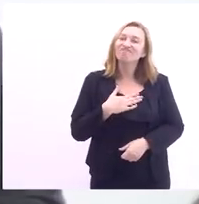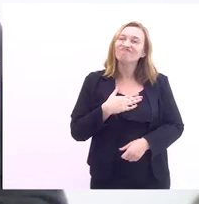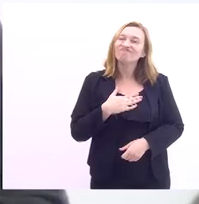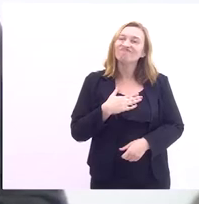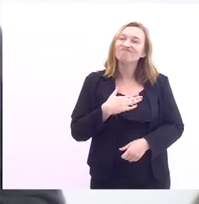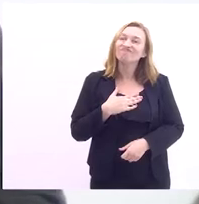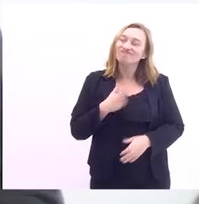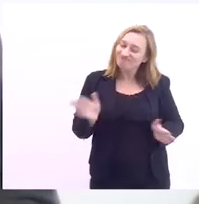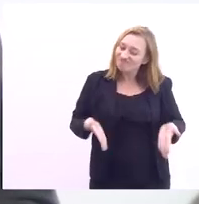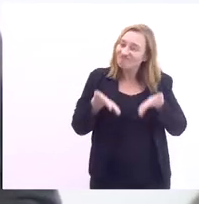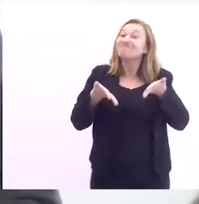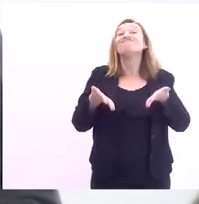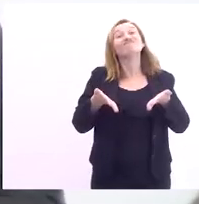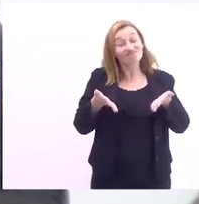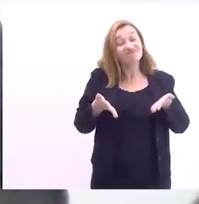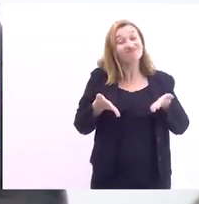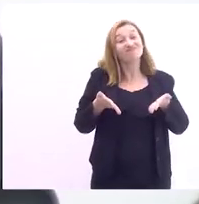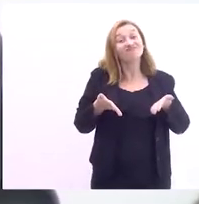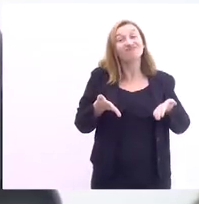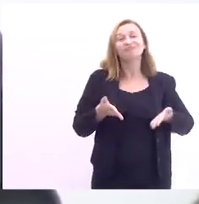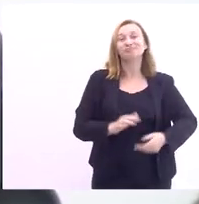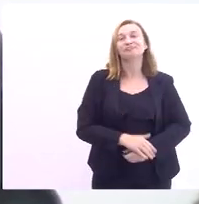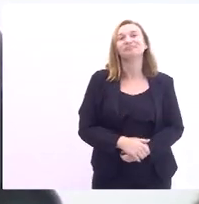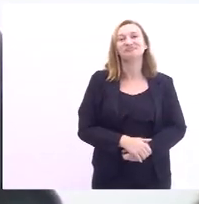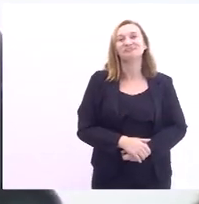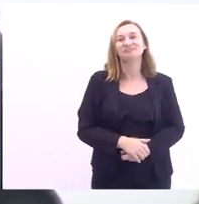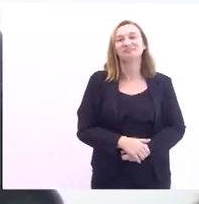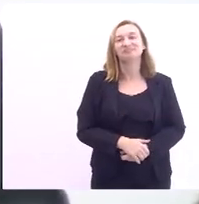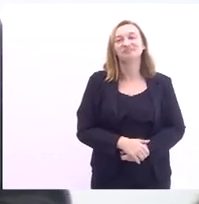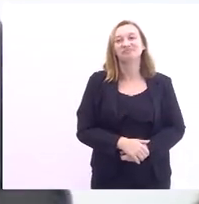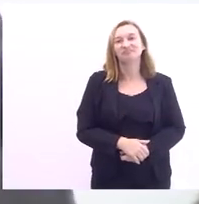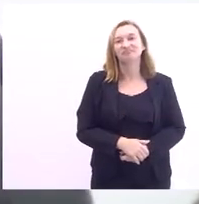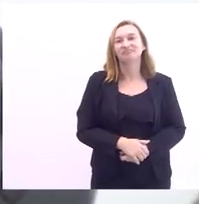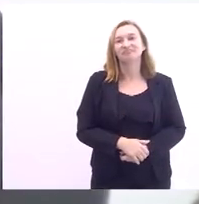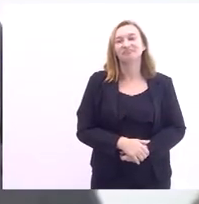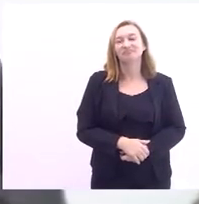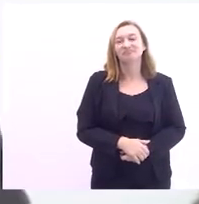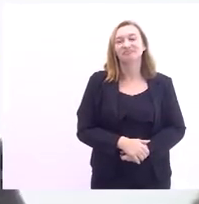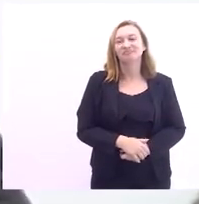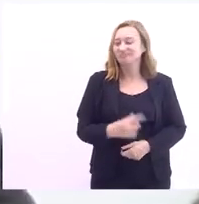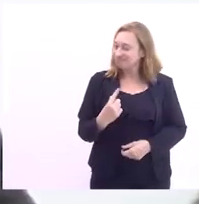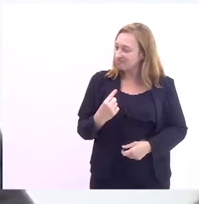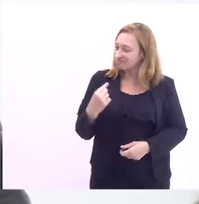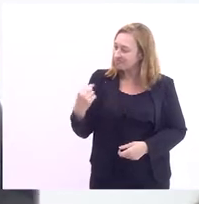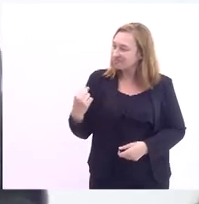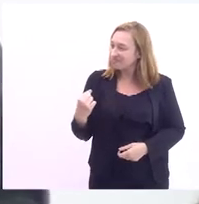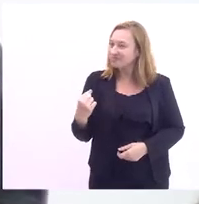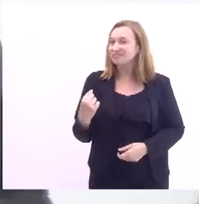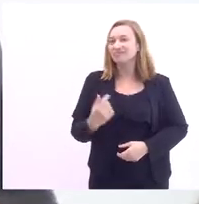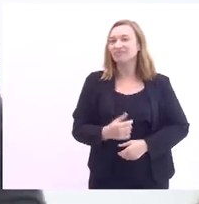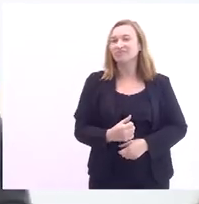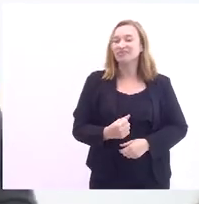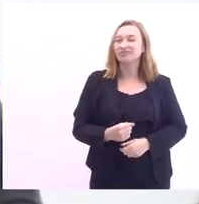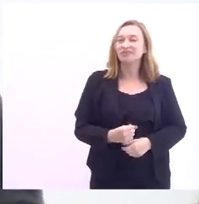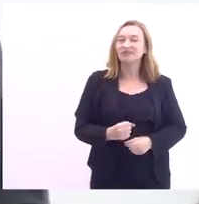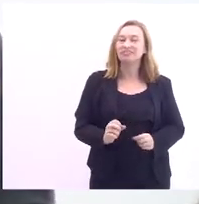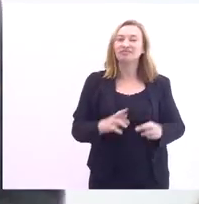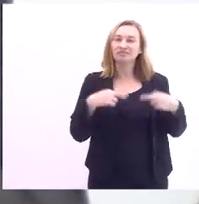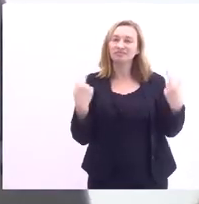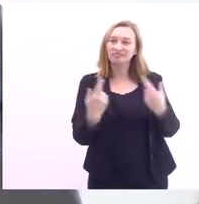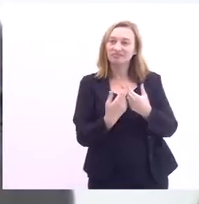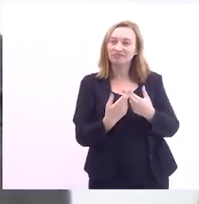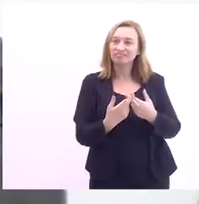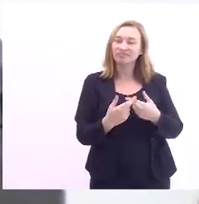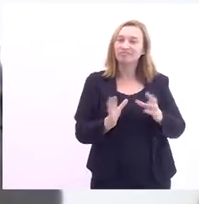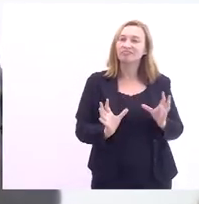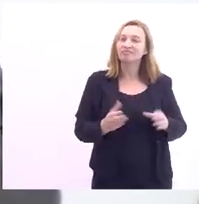autor da iniciativa, né, a competência. Delegou para que eu presidisse esta audiência pública. Então, mandar um